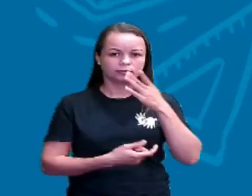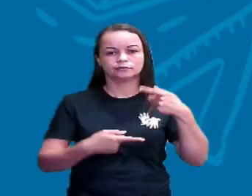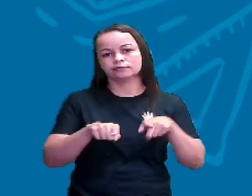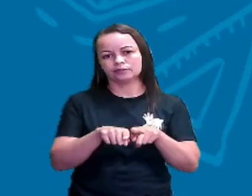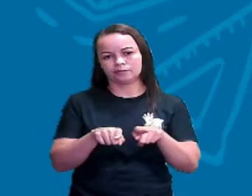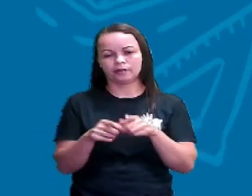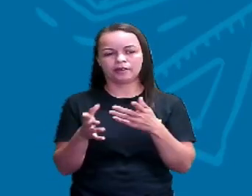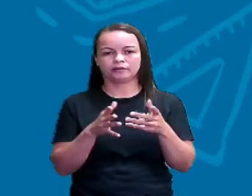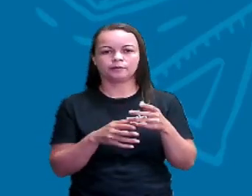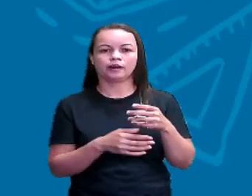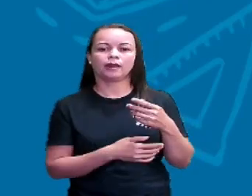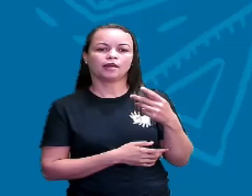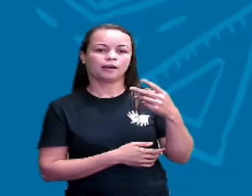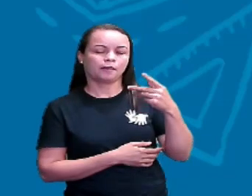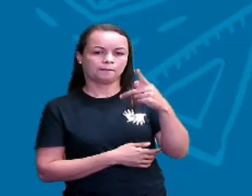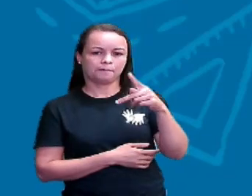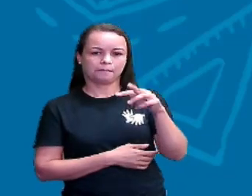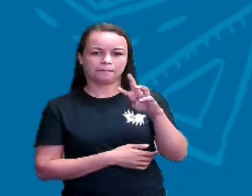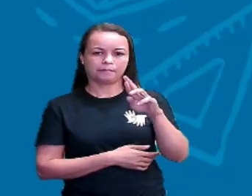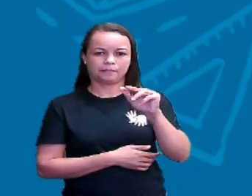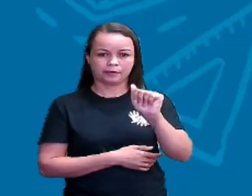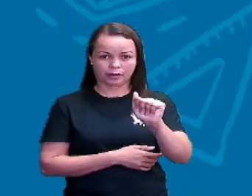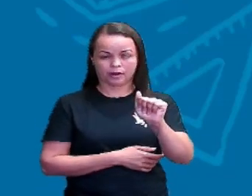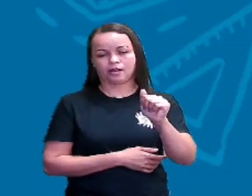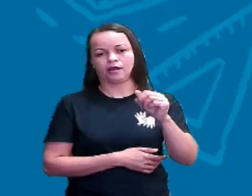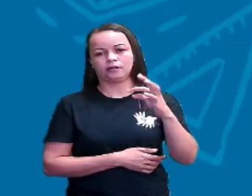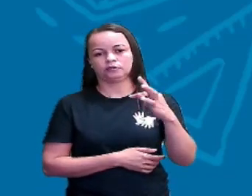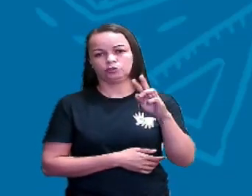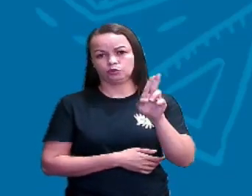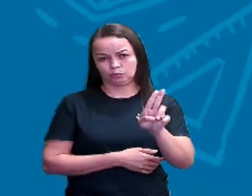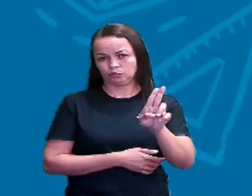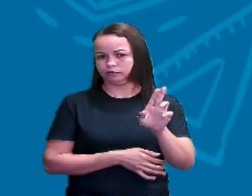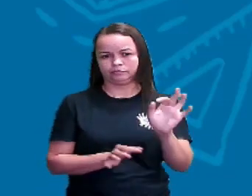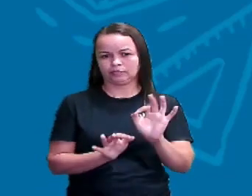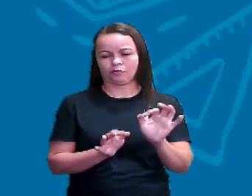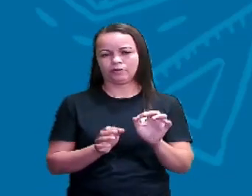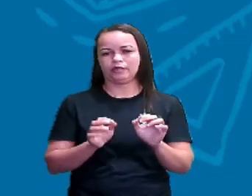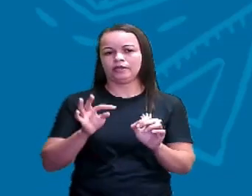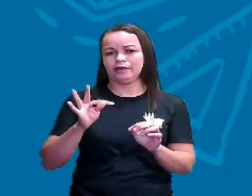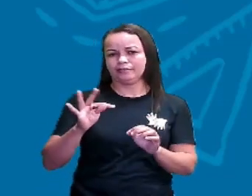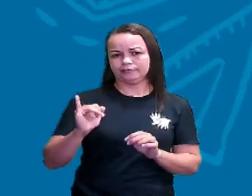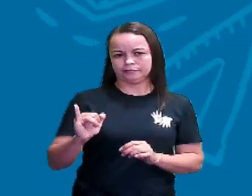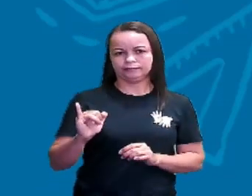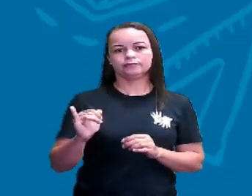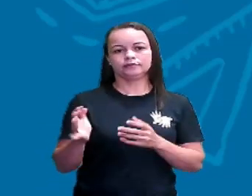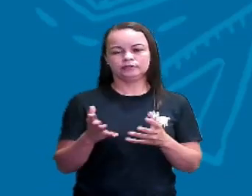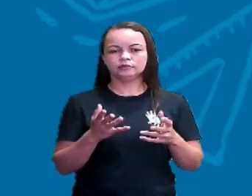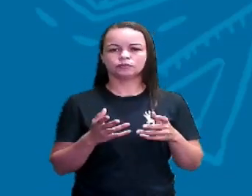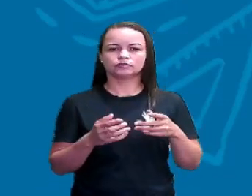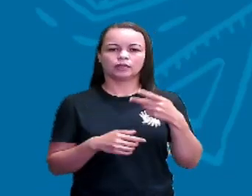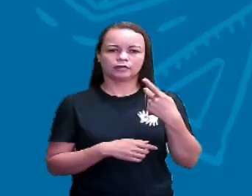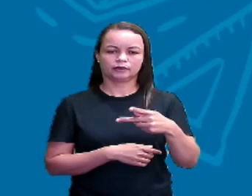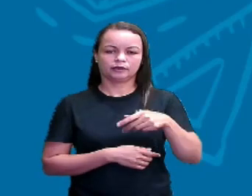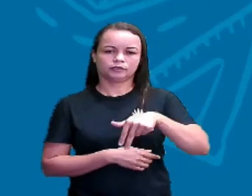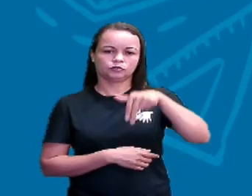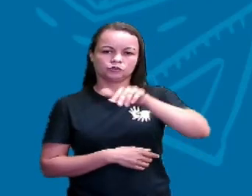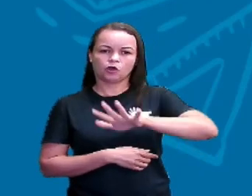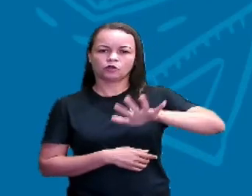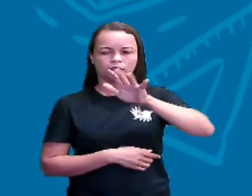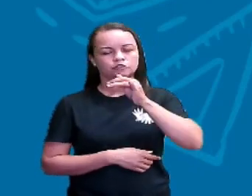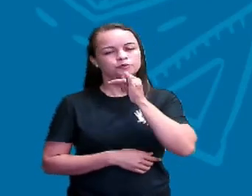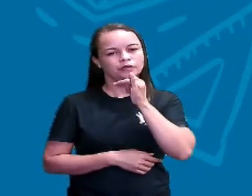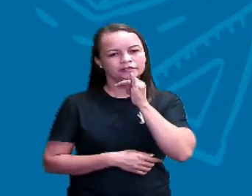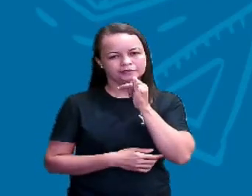pra tu, dizem pra ti, que é diferente do que a gente fala aqui no Nordeste, por exemplo. Então,